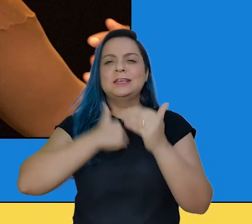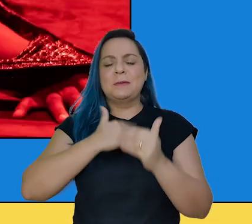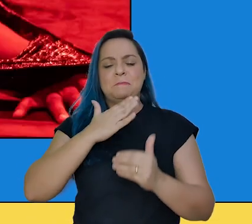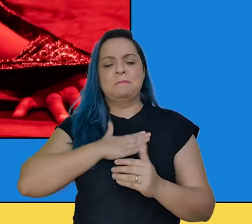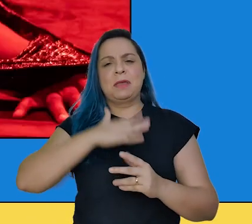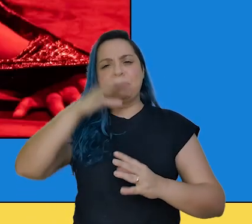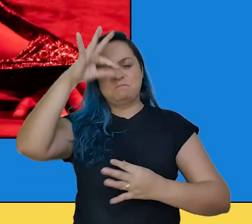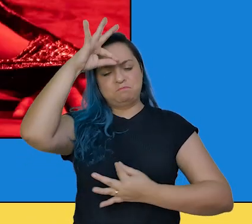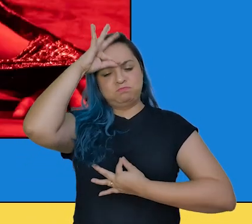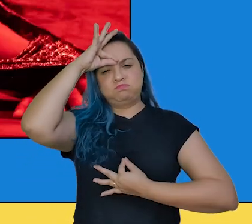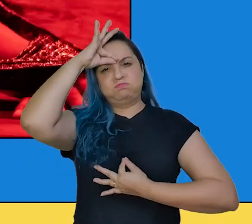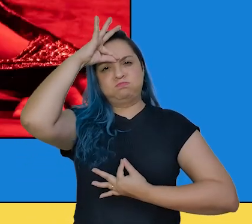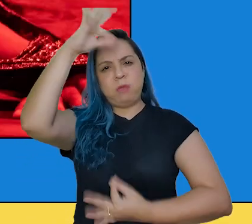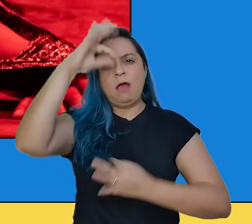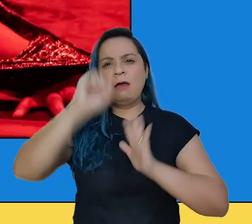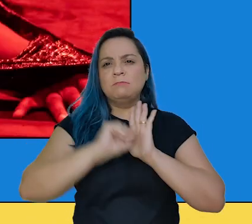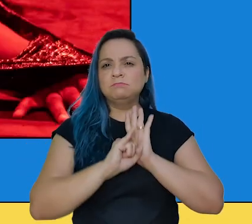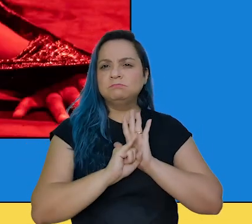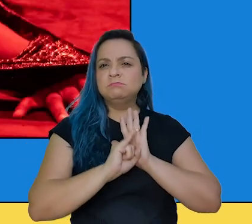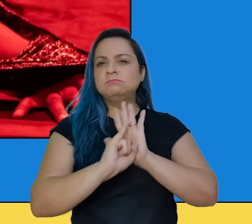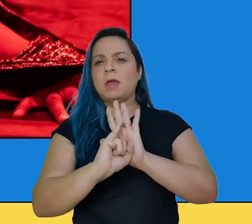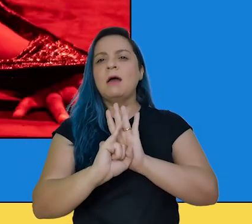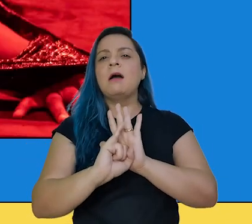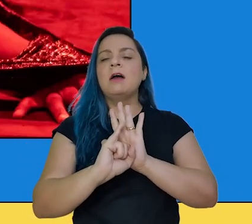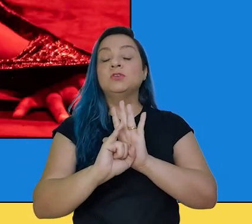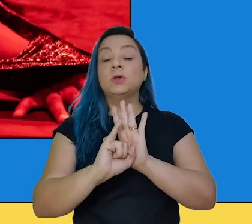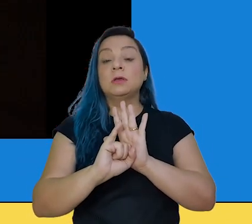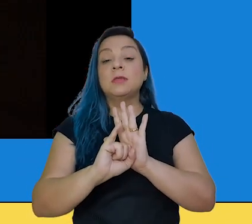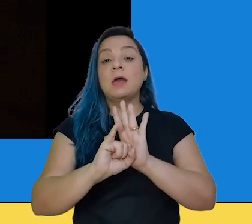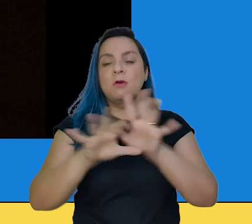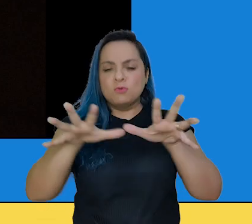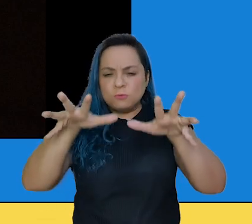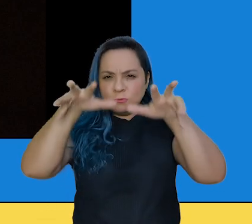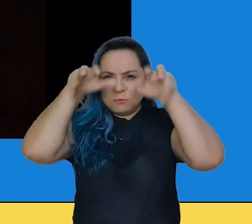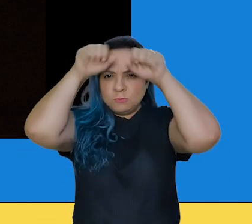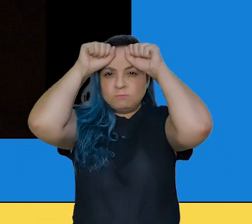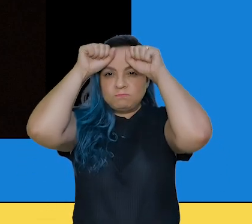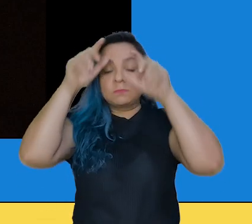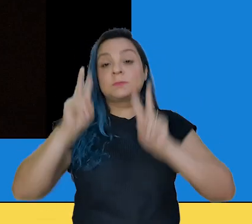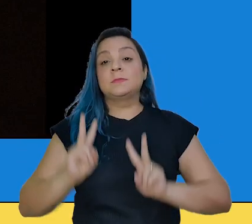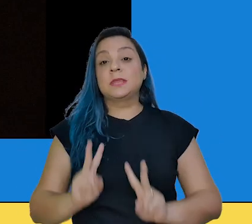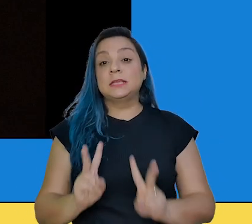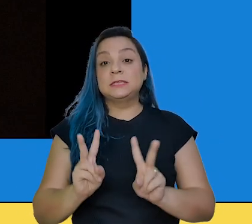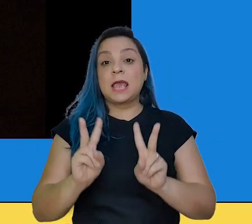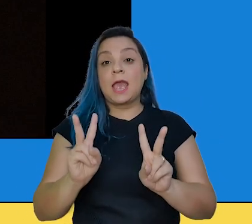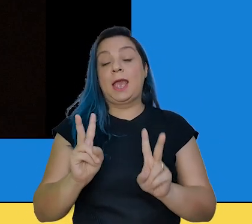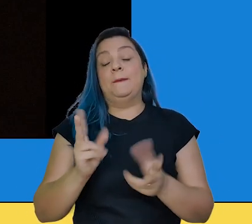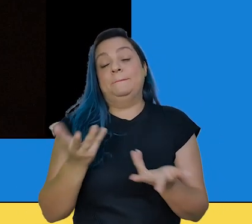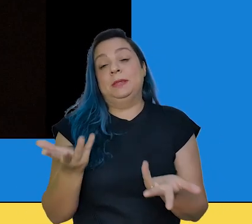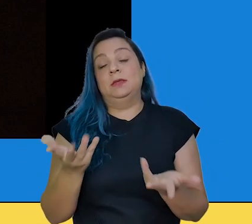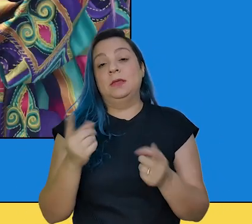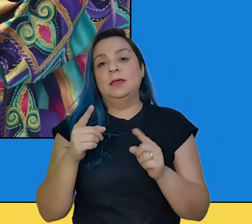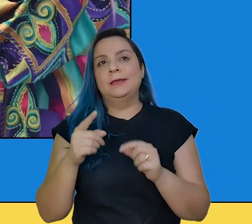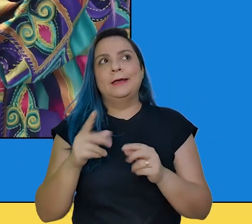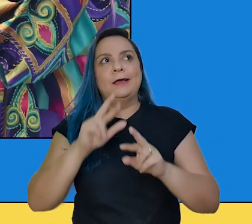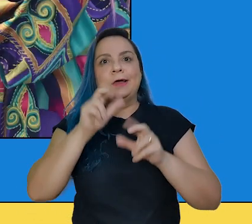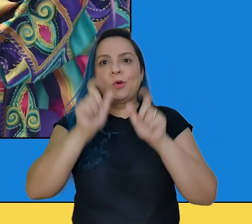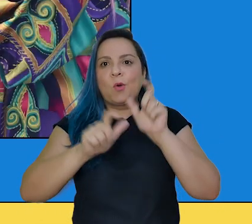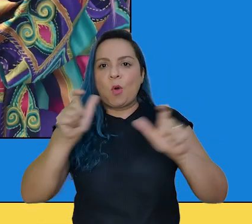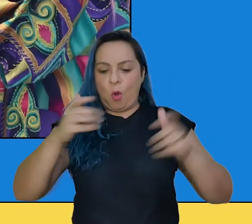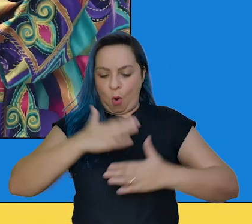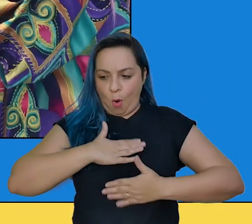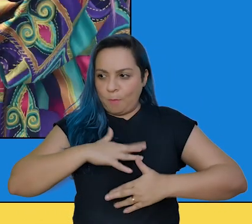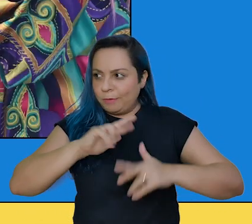minha personalidade, minha identidade, soube absorver tudo isso, pegar esse lado que é uma questão sobre a